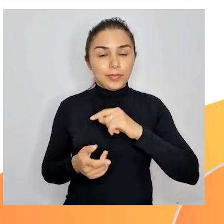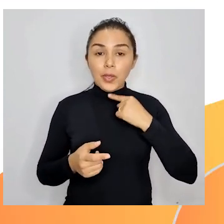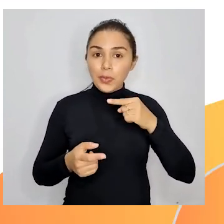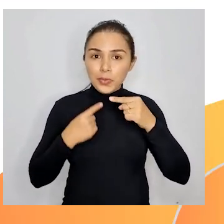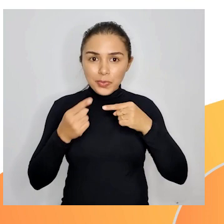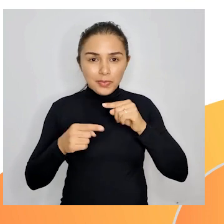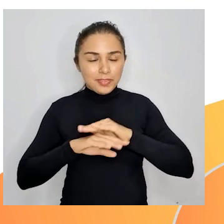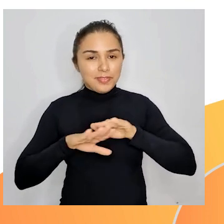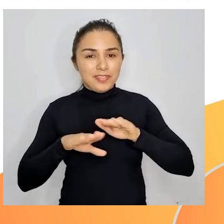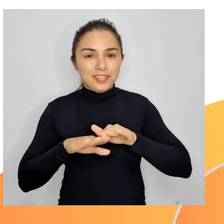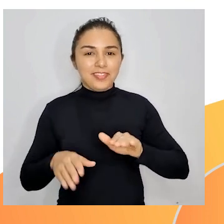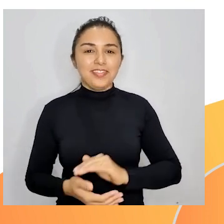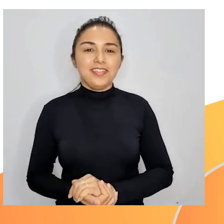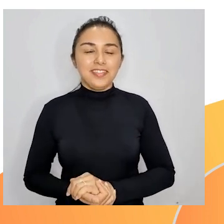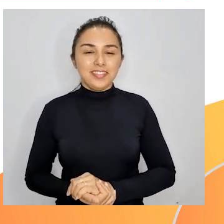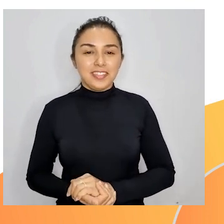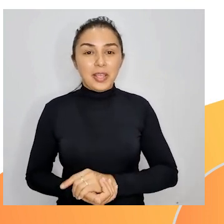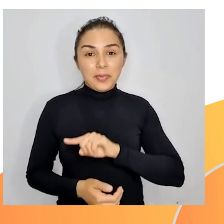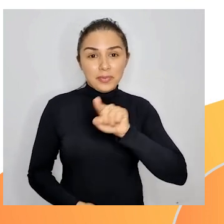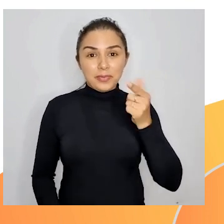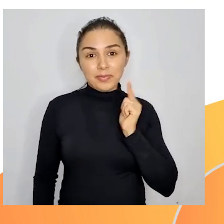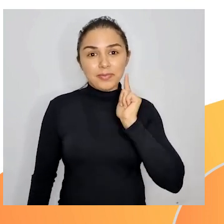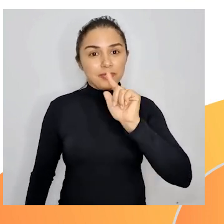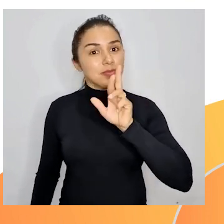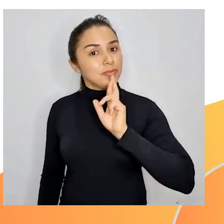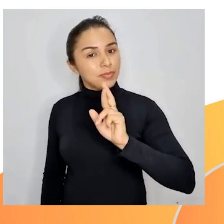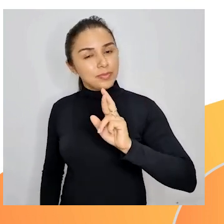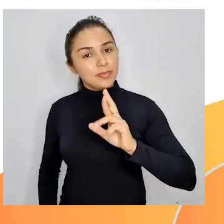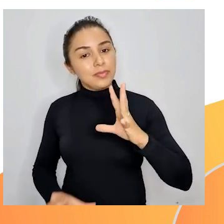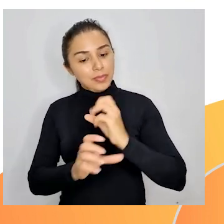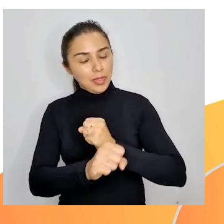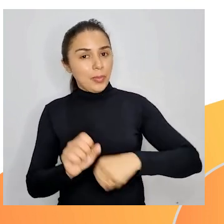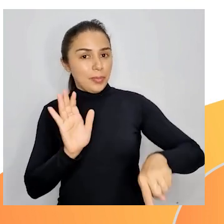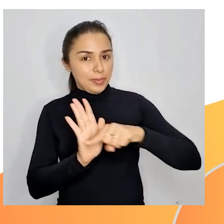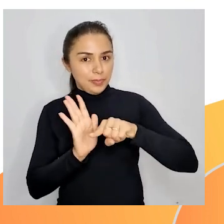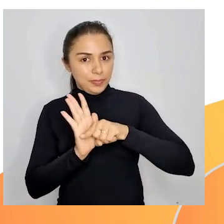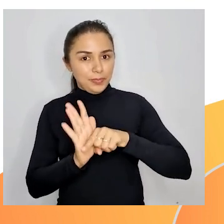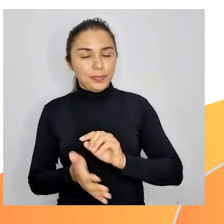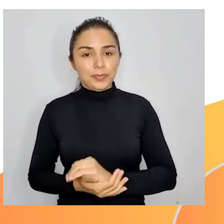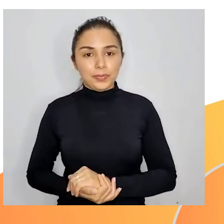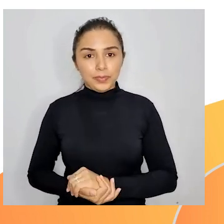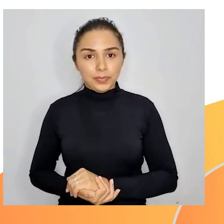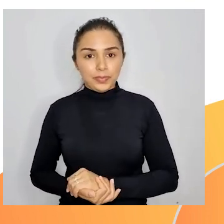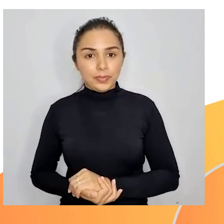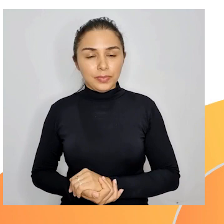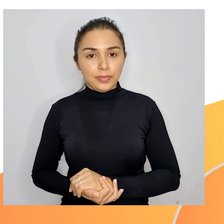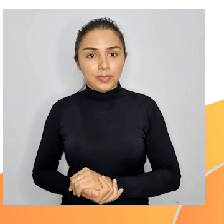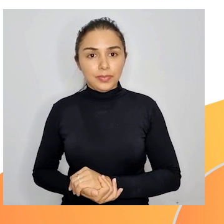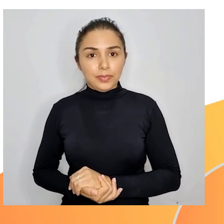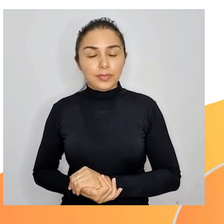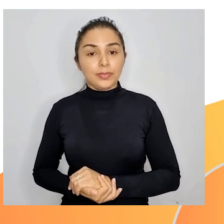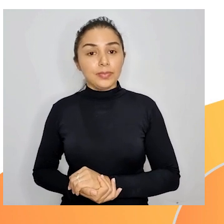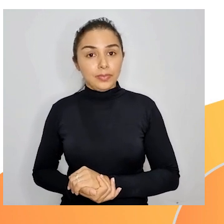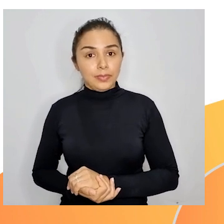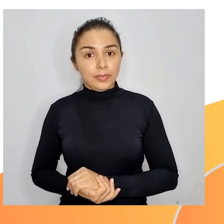proceder na resolução da operação de subtração. Então, eu tenho aqui